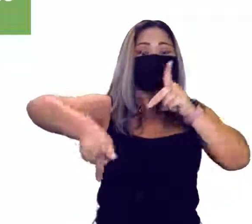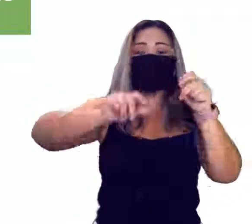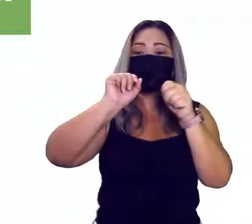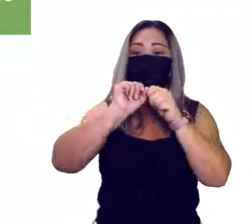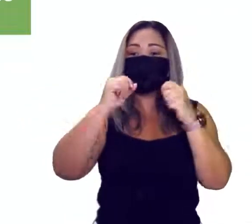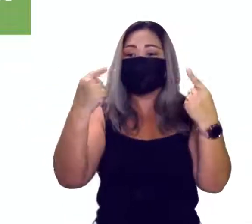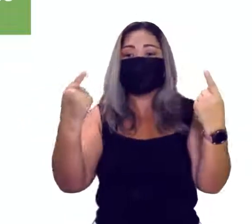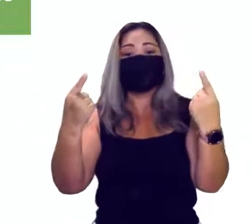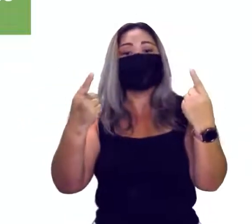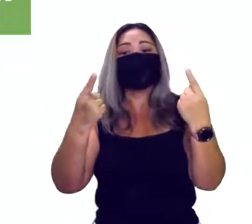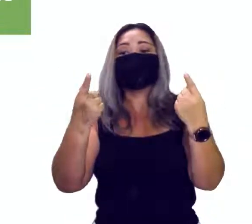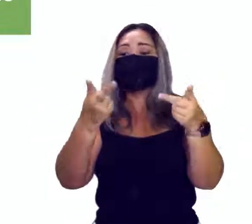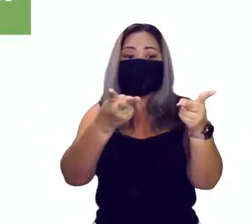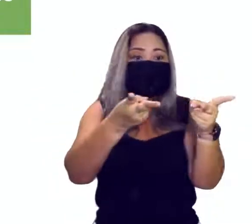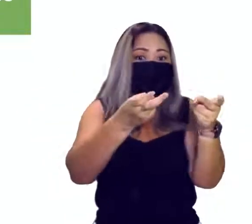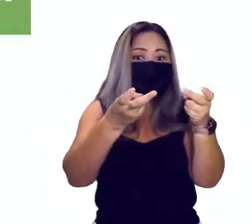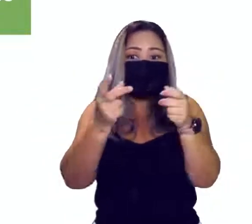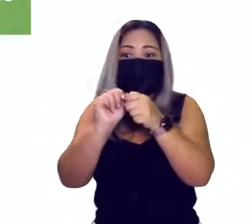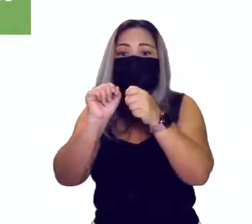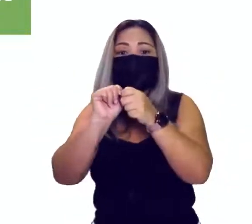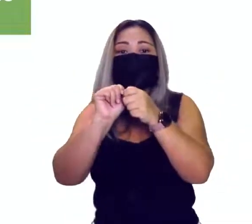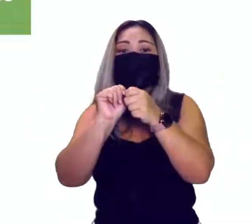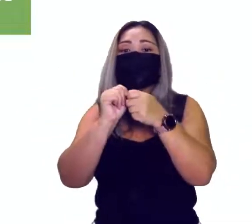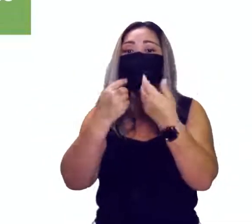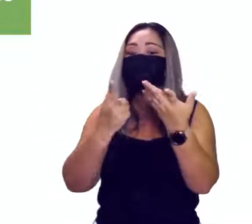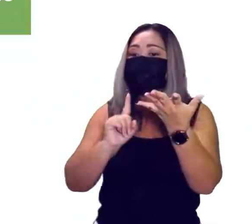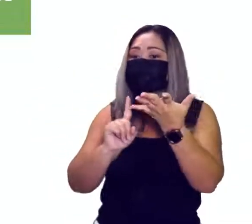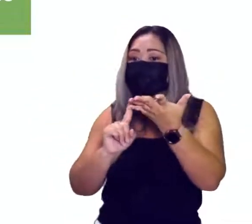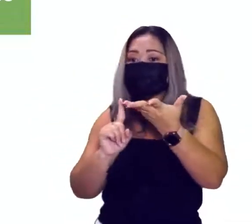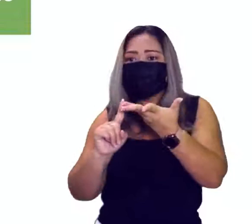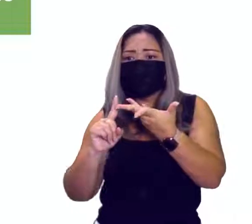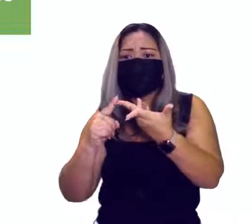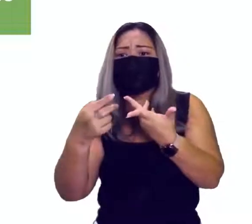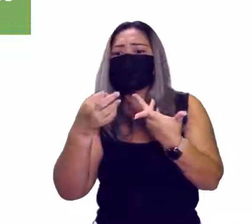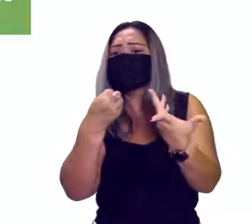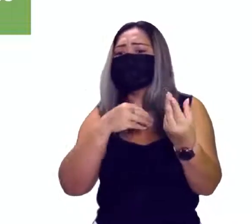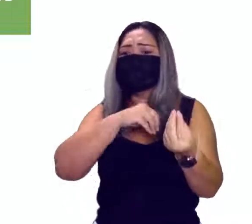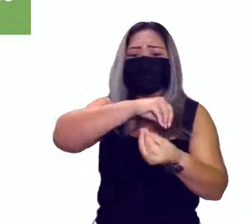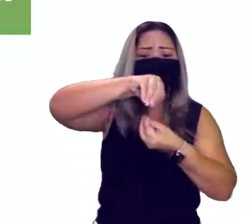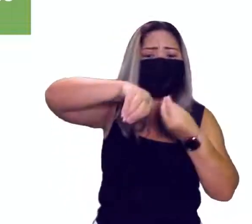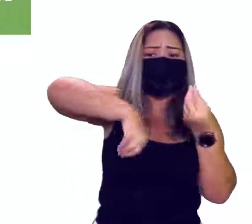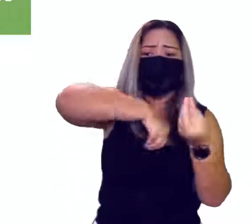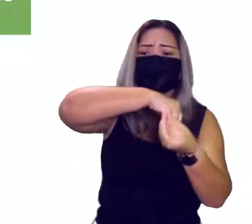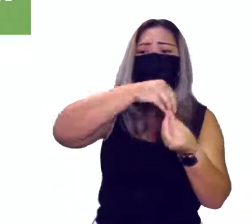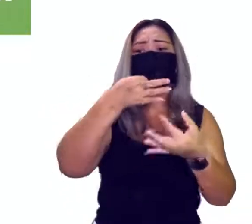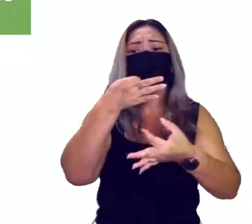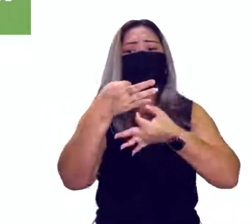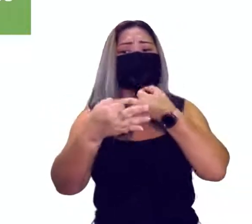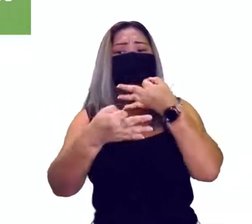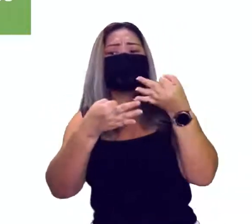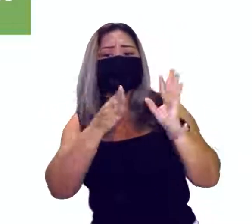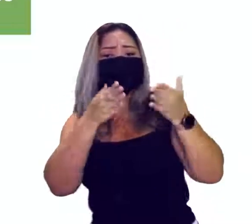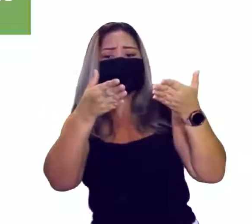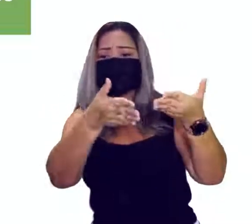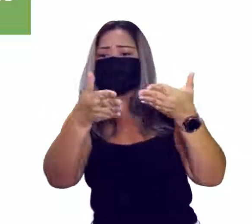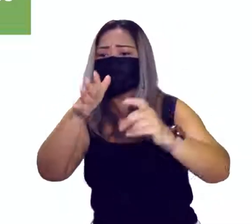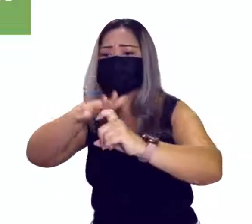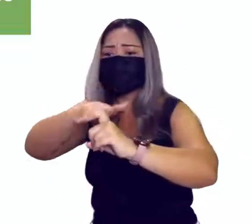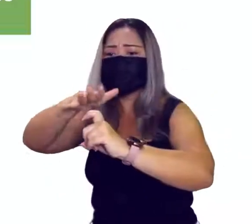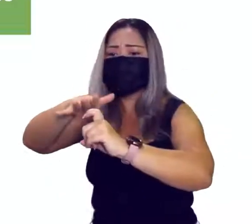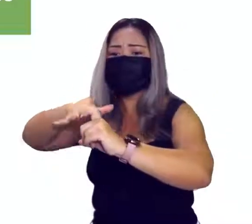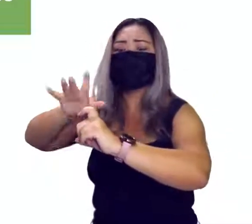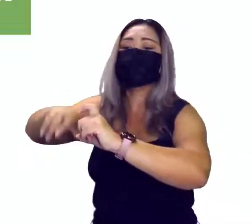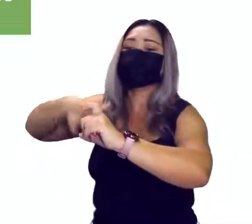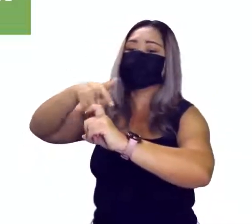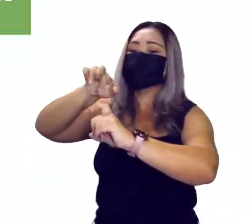de identificar as diferentes cosmovisões deles. Então nós vamos ver um pouco da Grécia Antiga. Aí logo